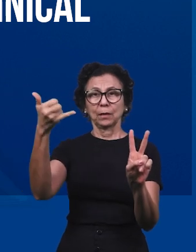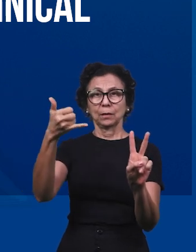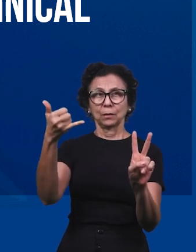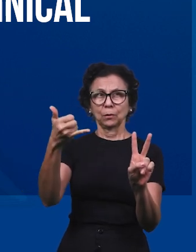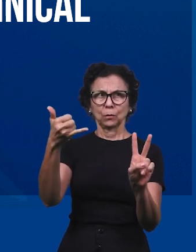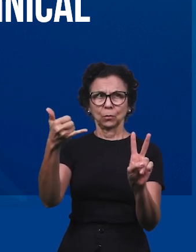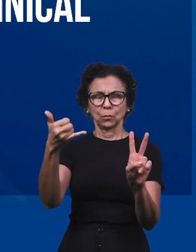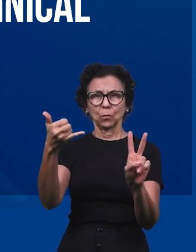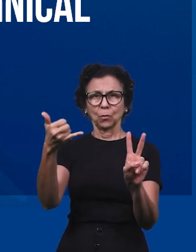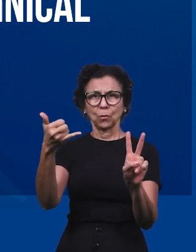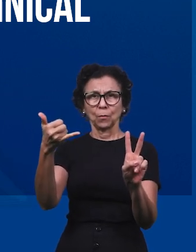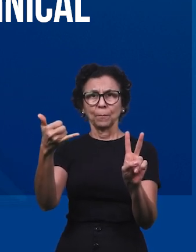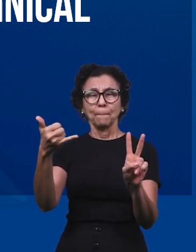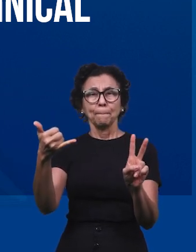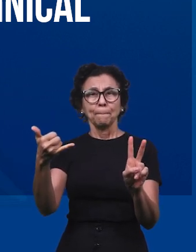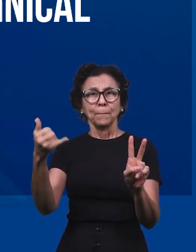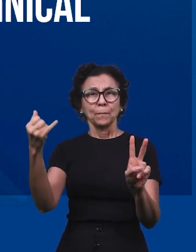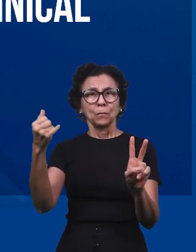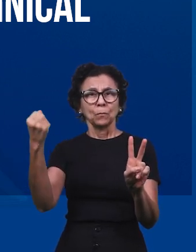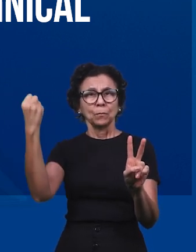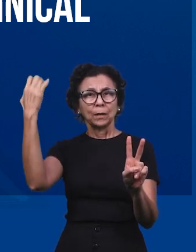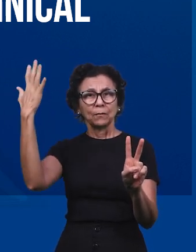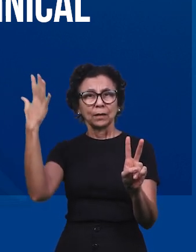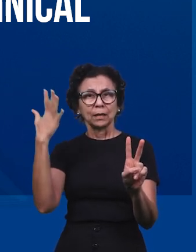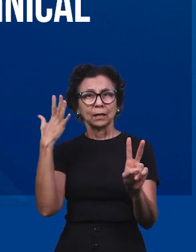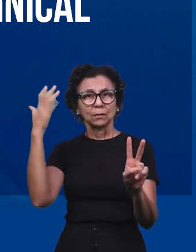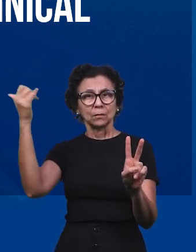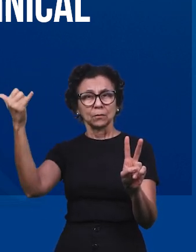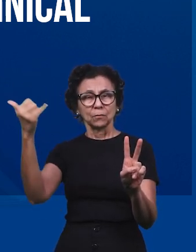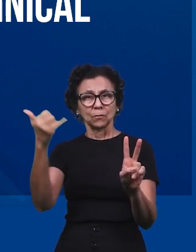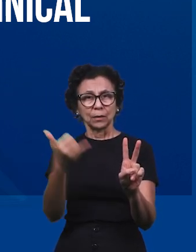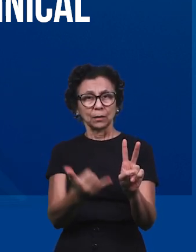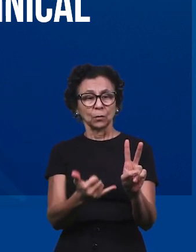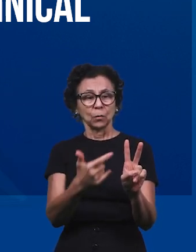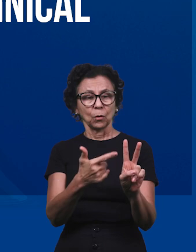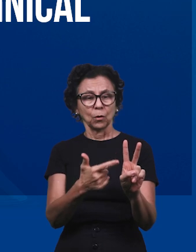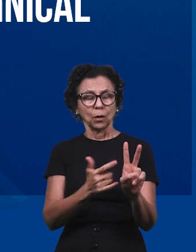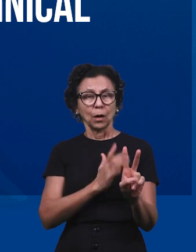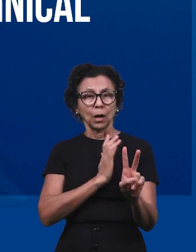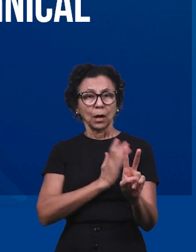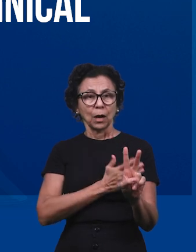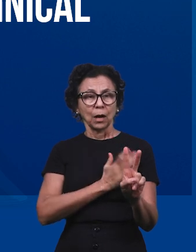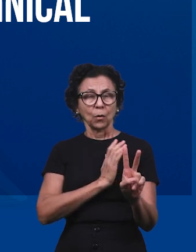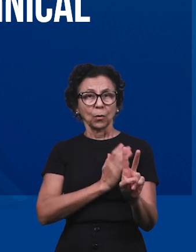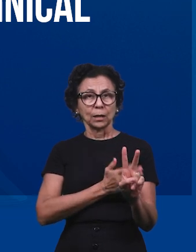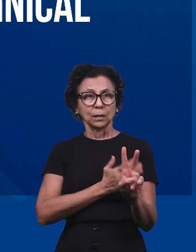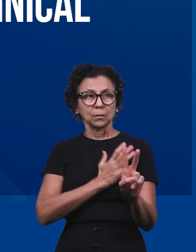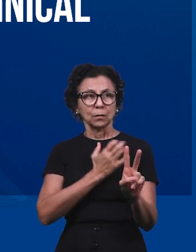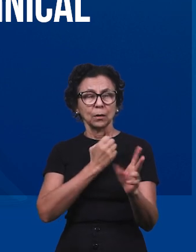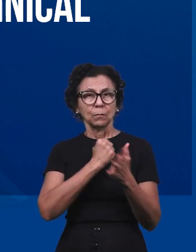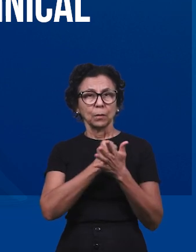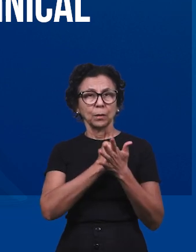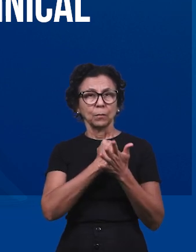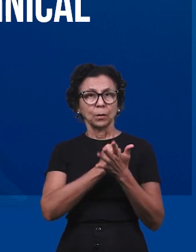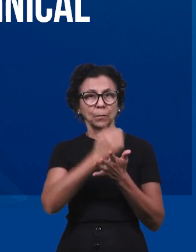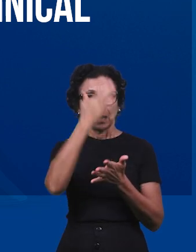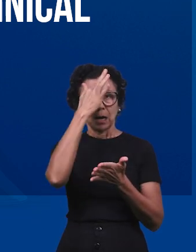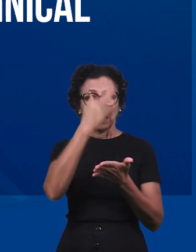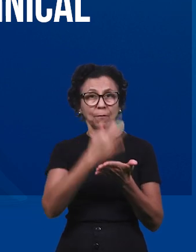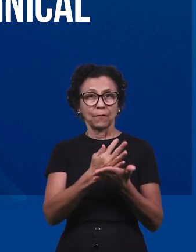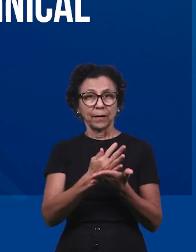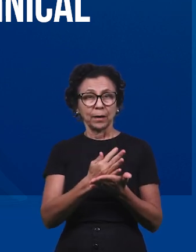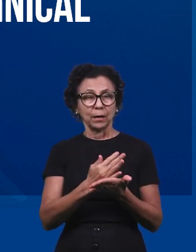revelada entrou em seus corações e ressuscitou a fé que havia morrido. Também proporcionou que eles